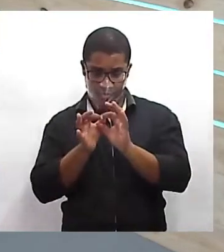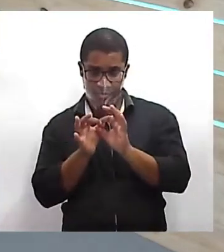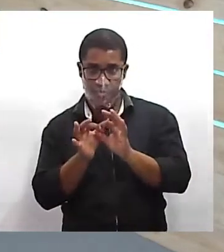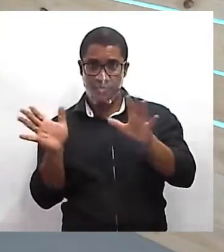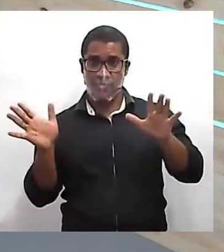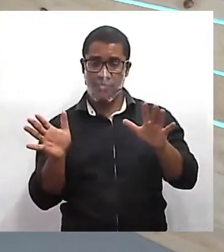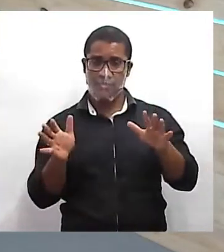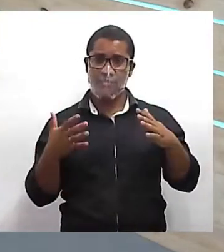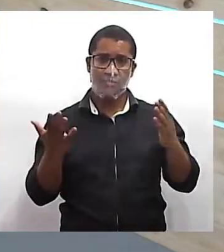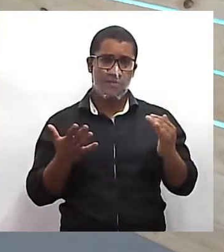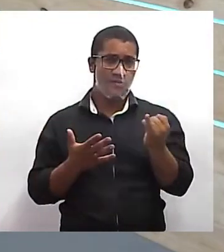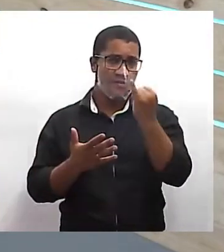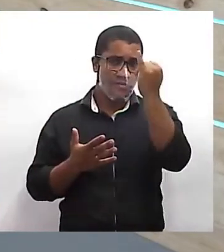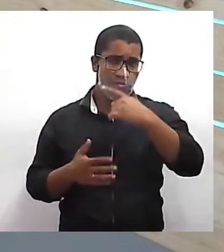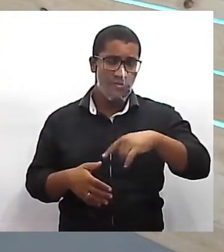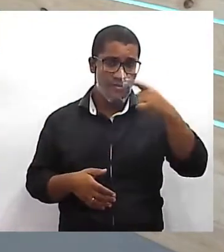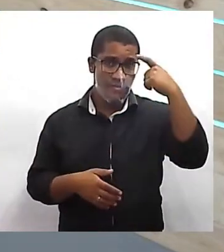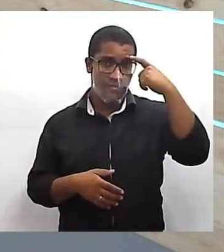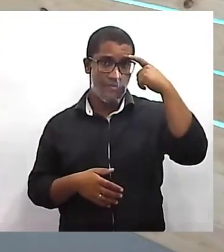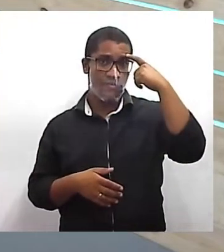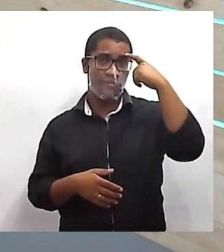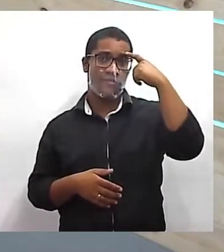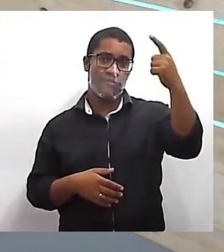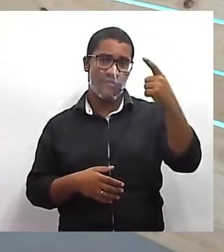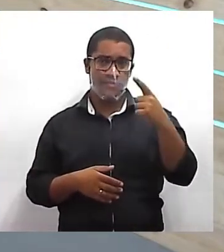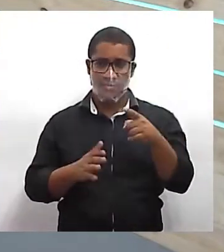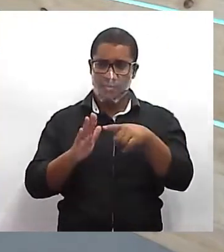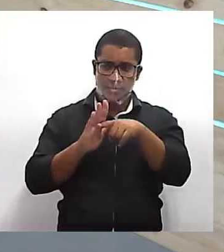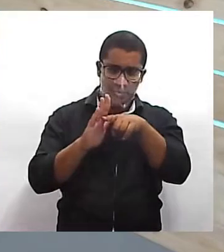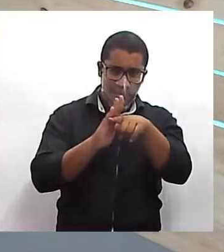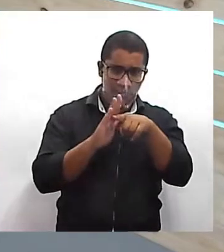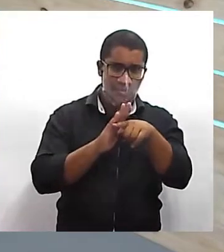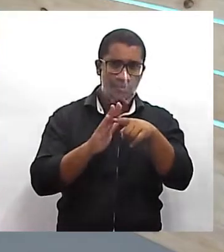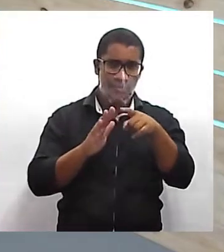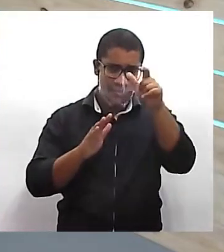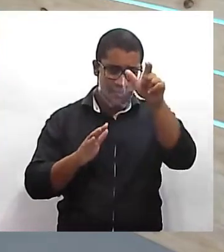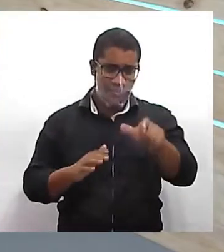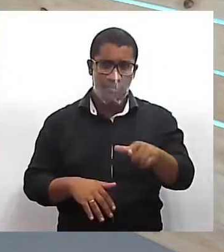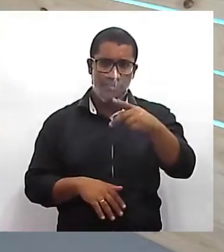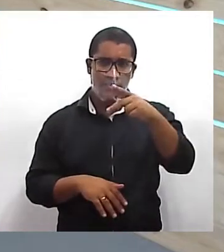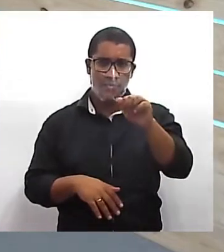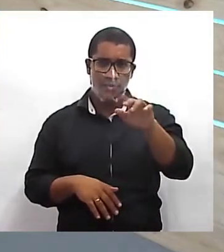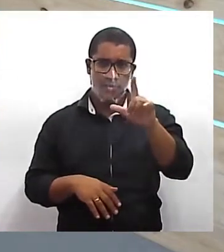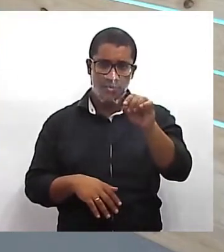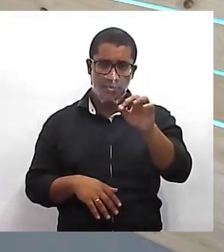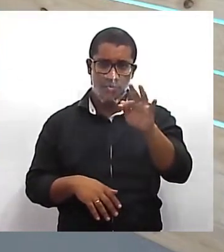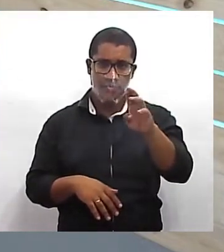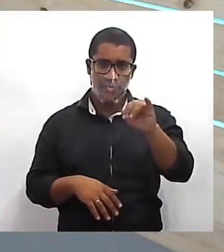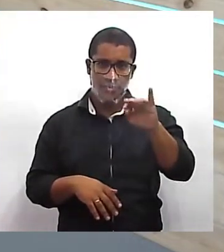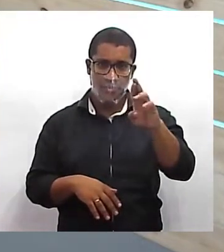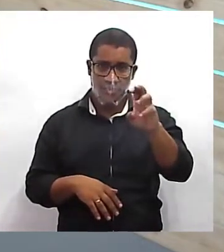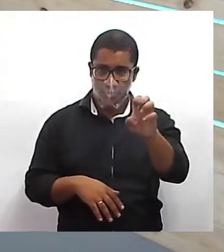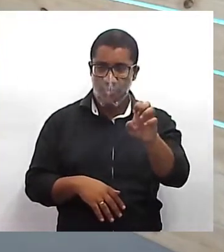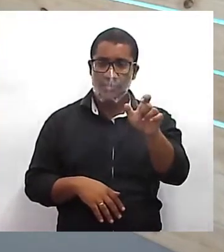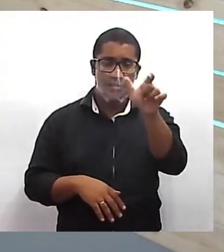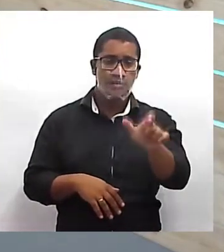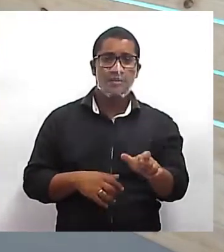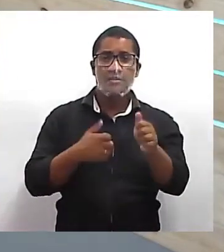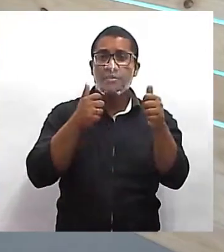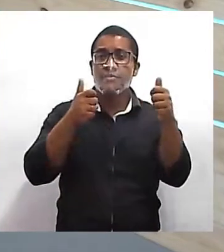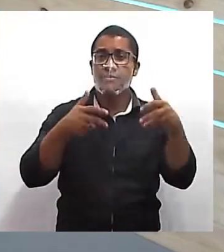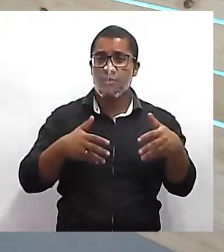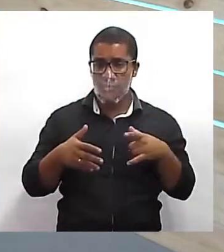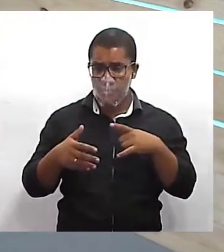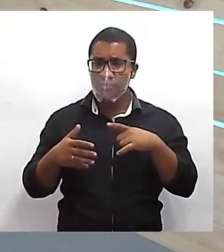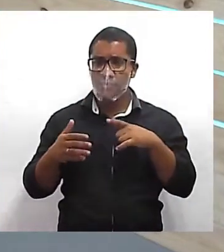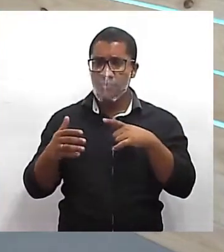faz-se importante resgatarmos uma importante análise do educador Paulo Freire, onde ele diz o seguinte: há limites para o